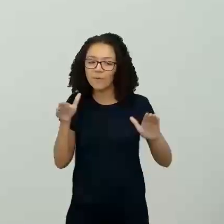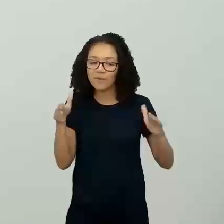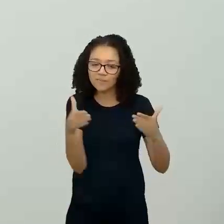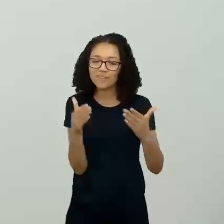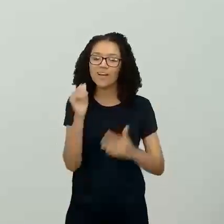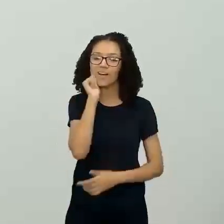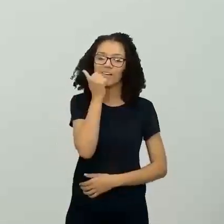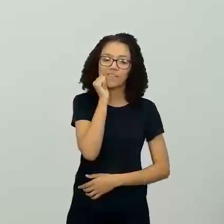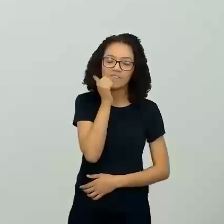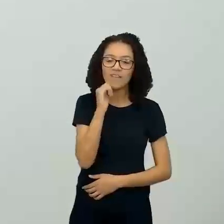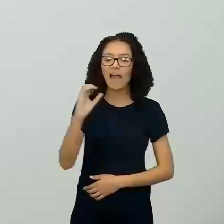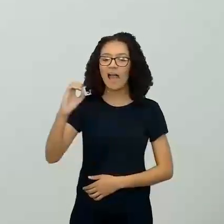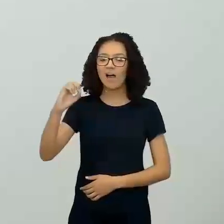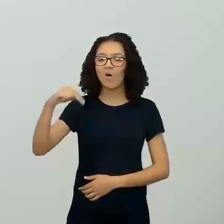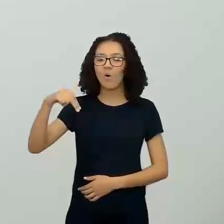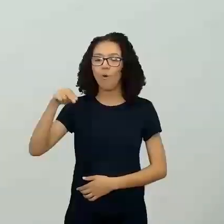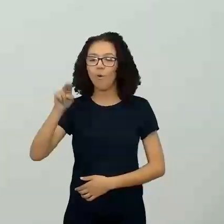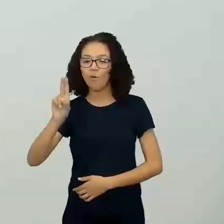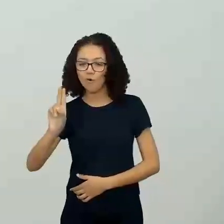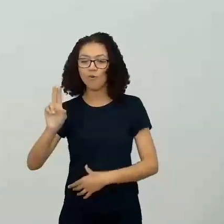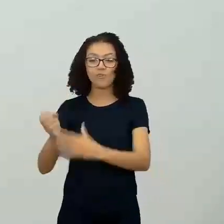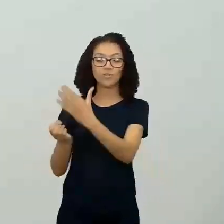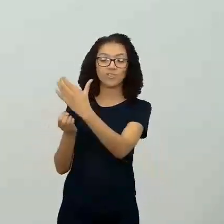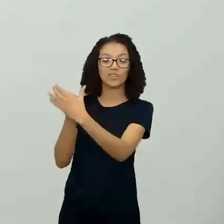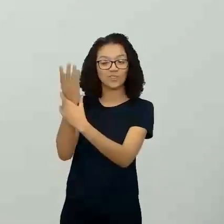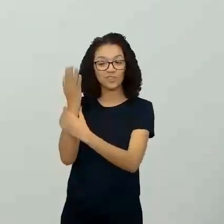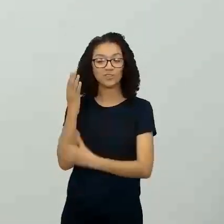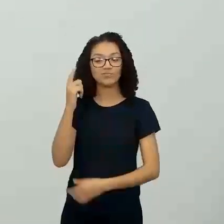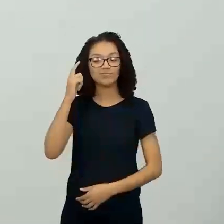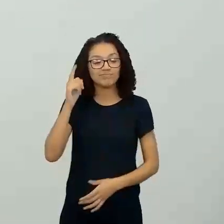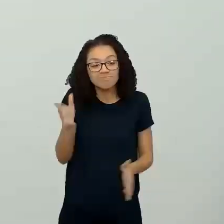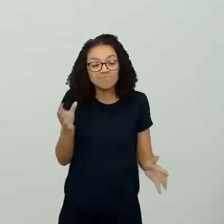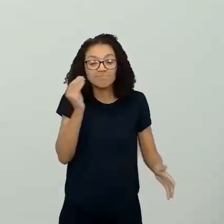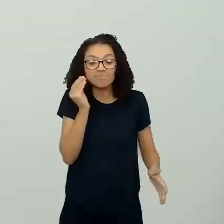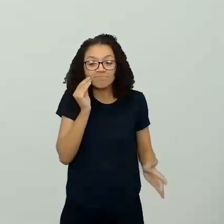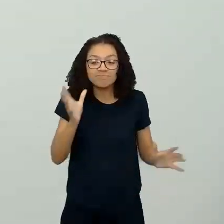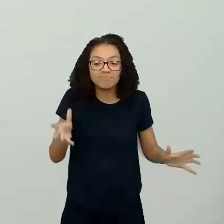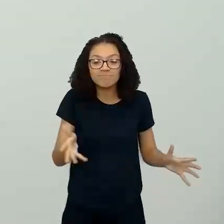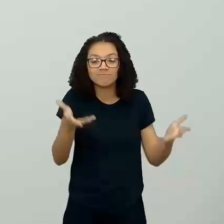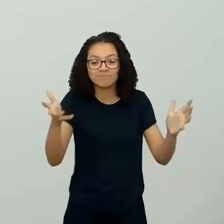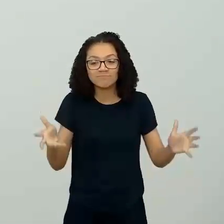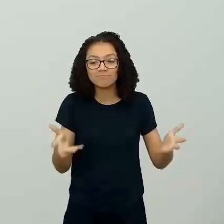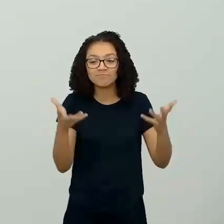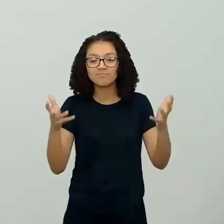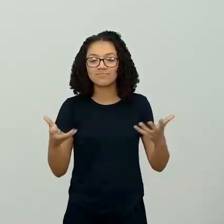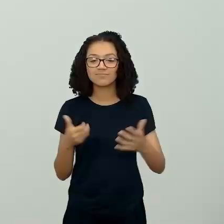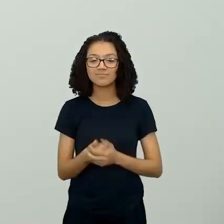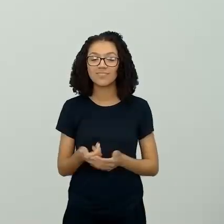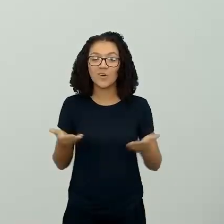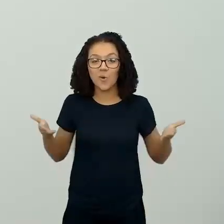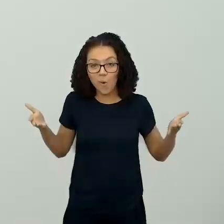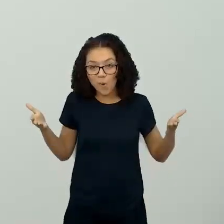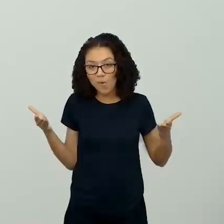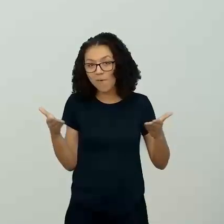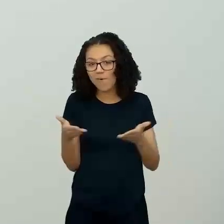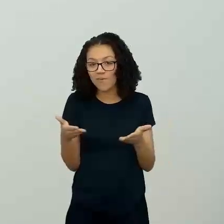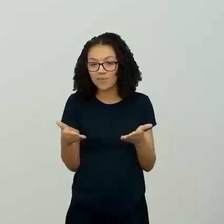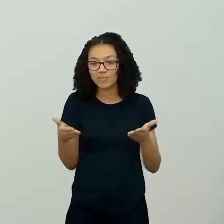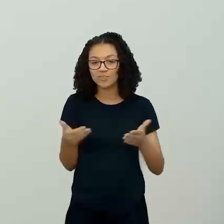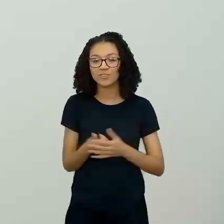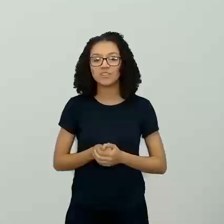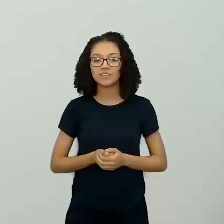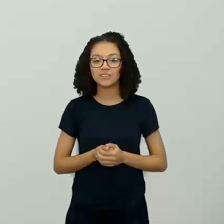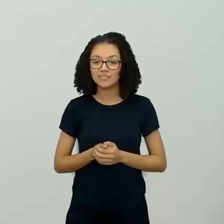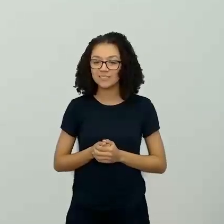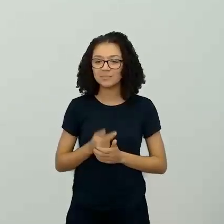né, instituiu isso para incentivar. E hoje, só complementando, por exemplo, os órgãos